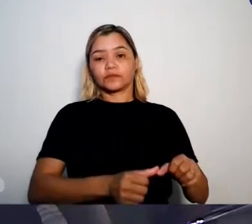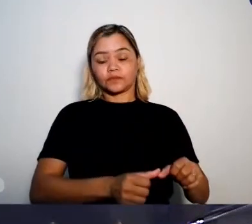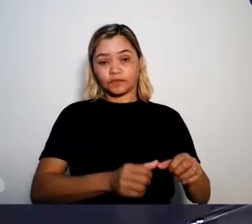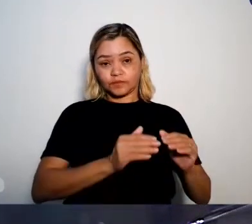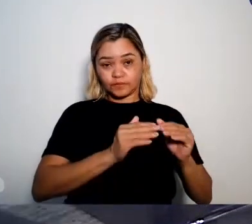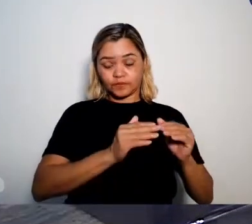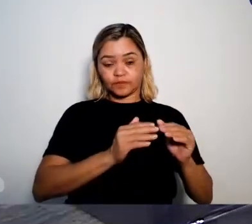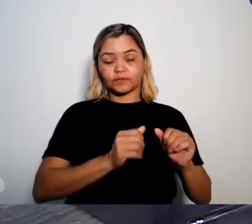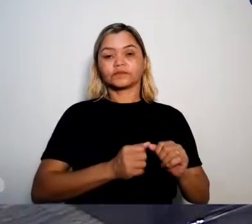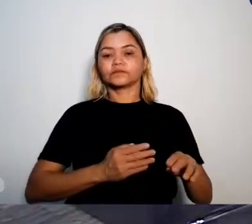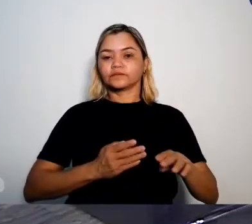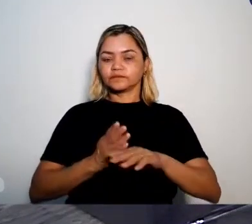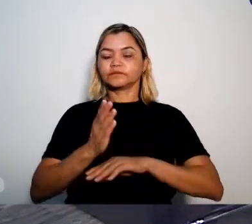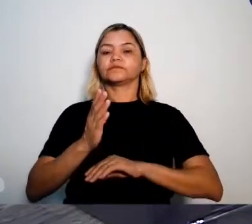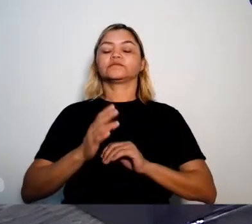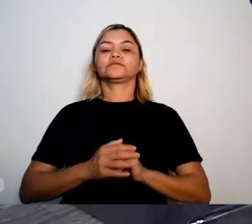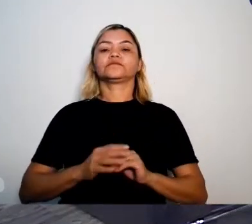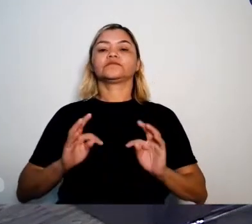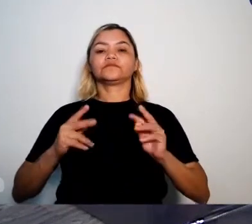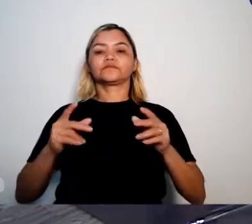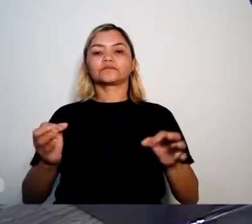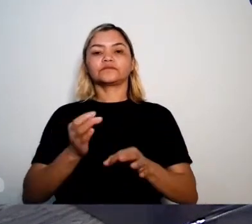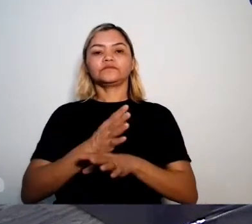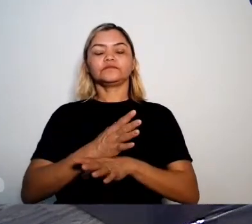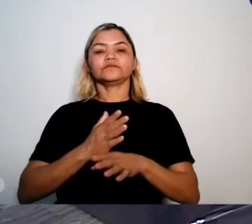Está aprovado pela unanimidade dos vereadores.